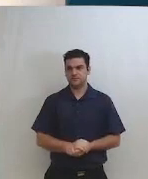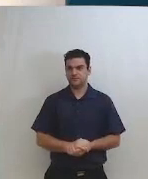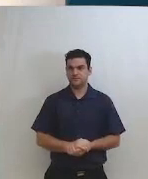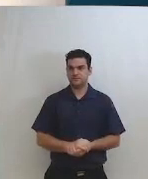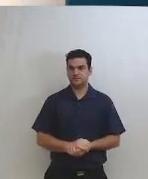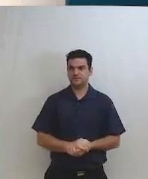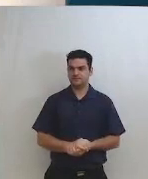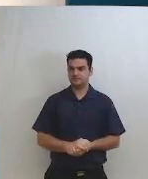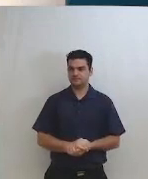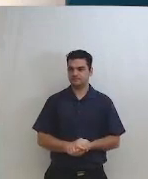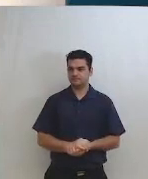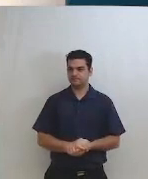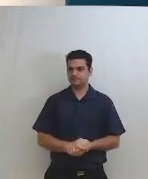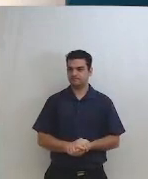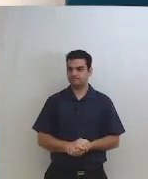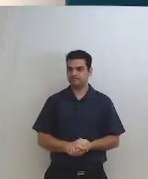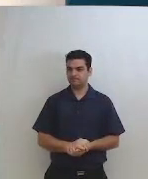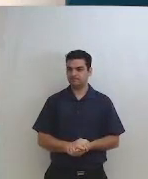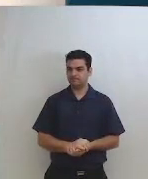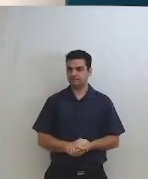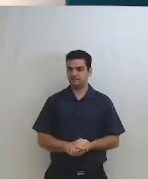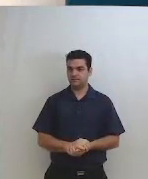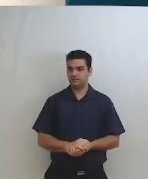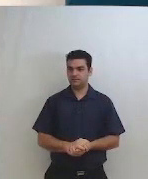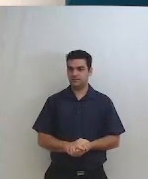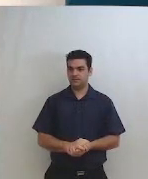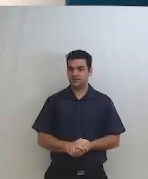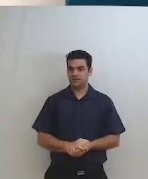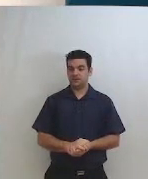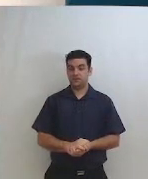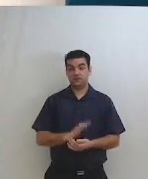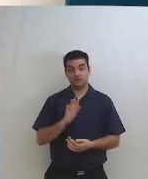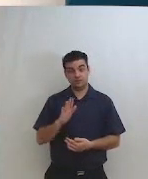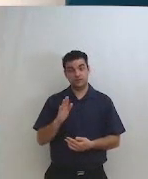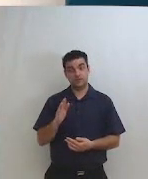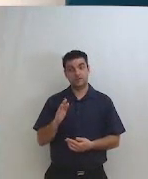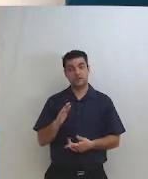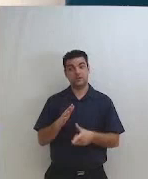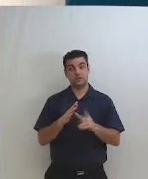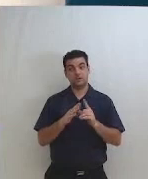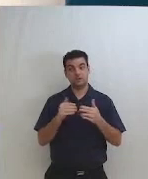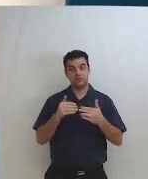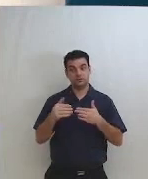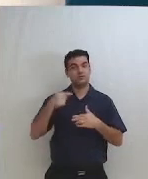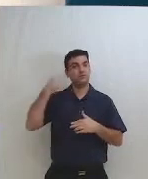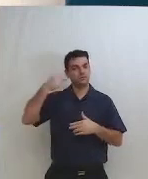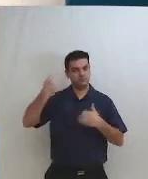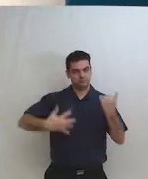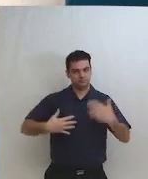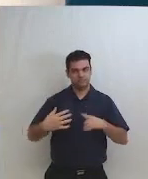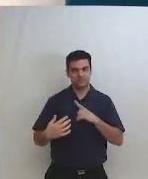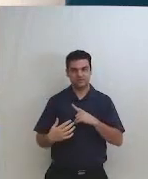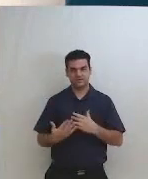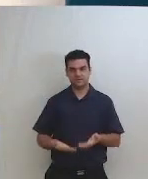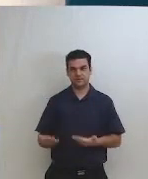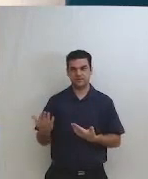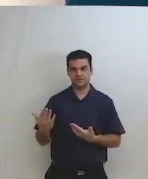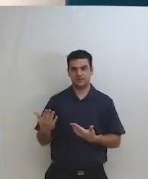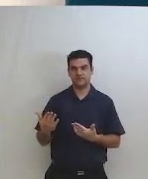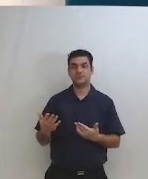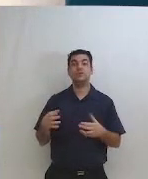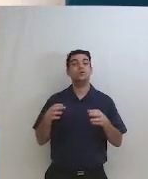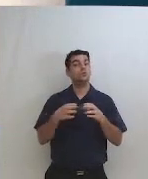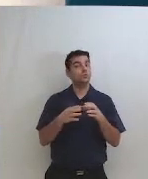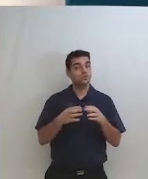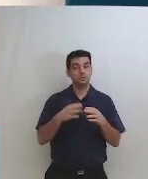Obrigado, boa tarde. Antes de prosseguirmos com as sustentações orais, eu declaro aprovados os processos do